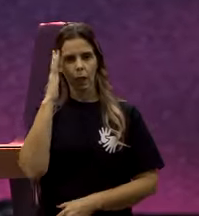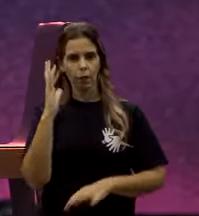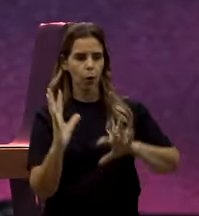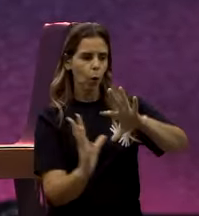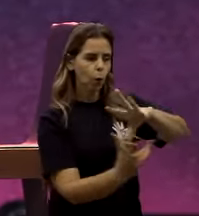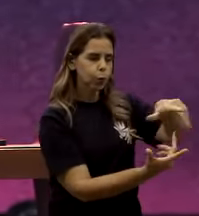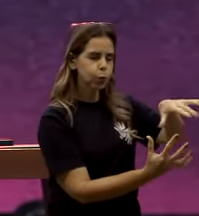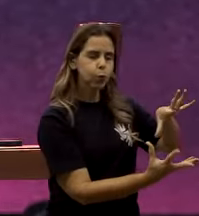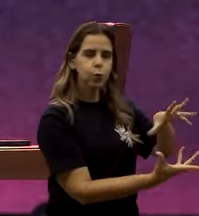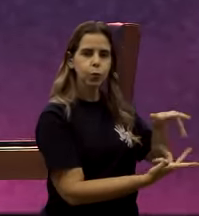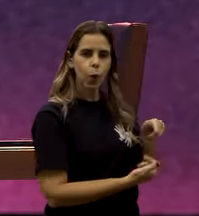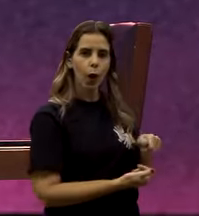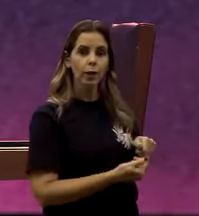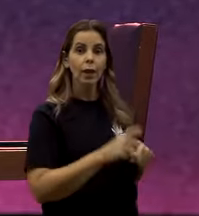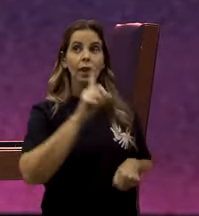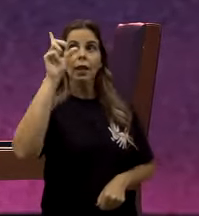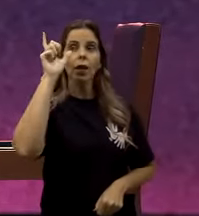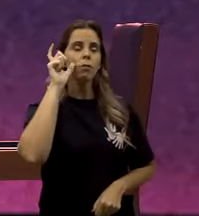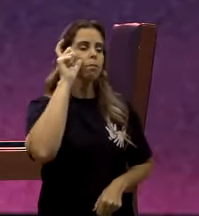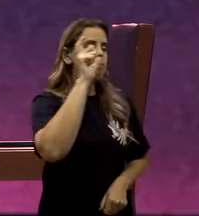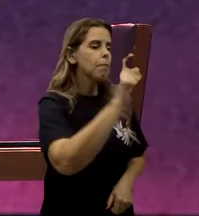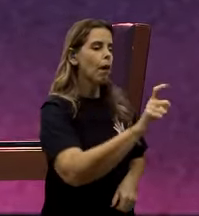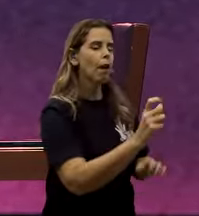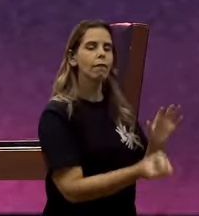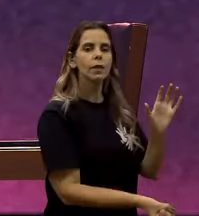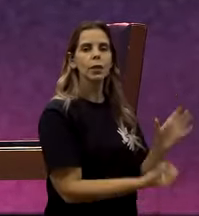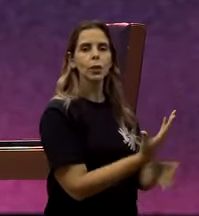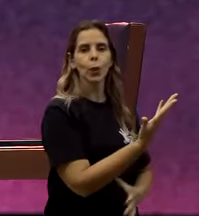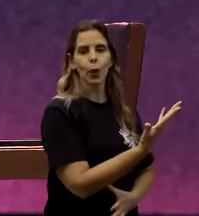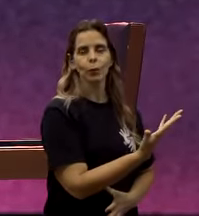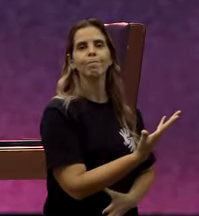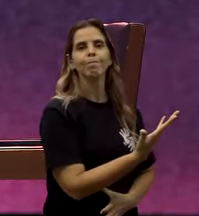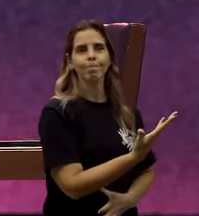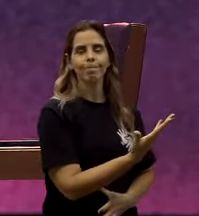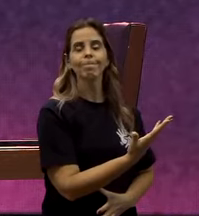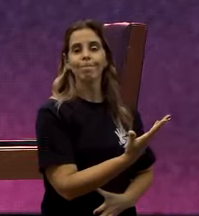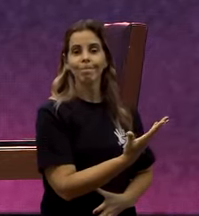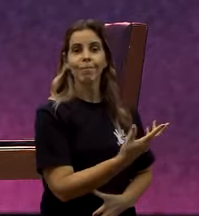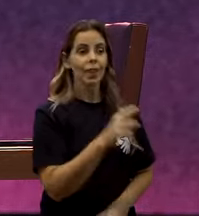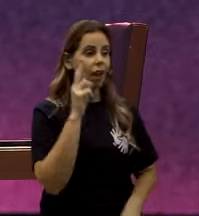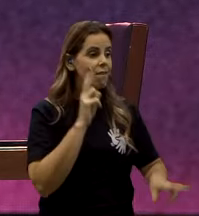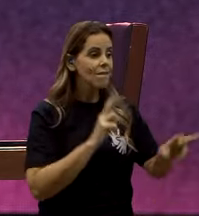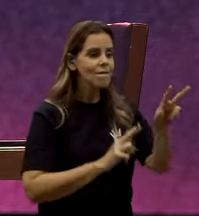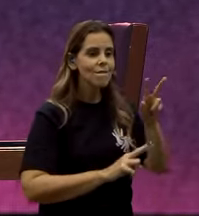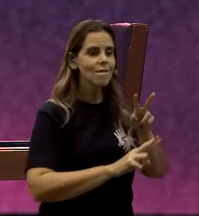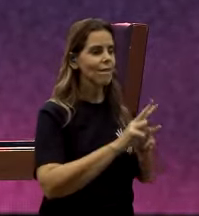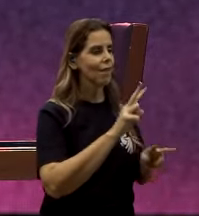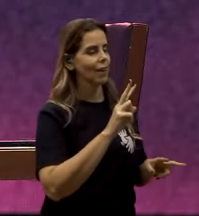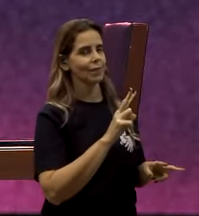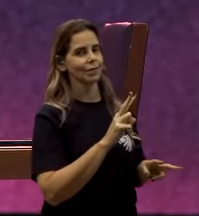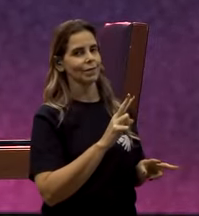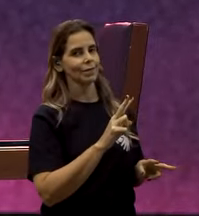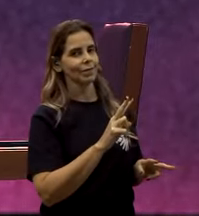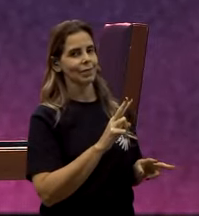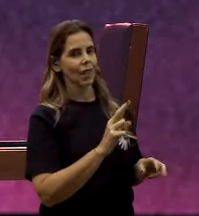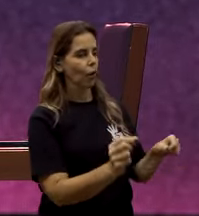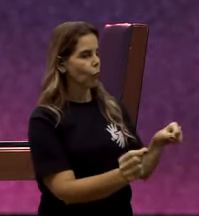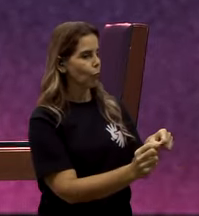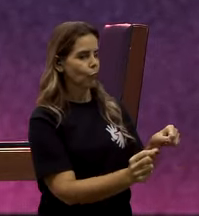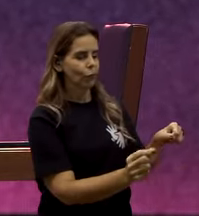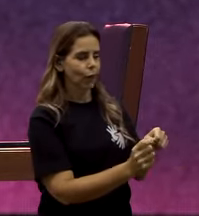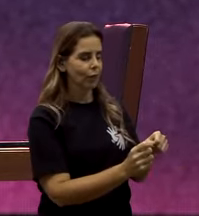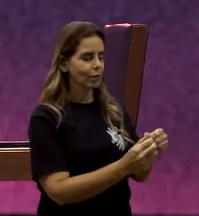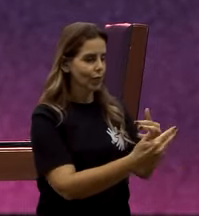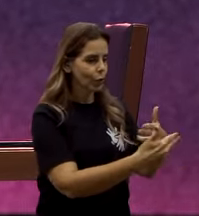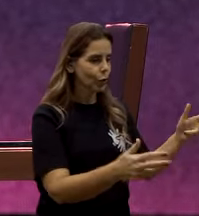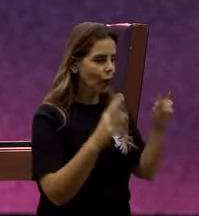foi formado pela palavra de Deus de modo que aquilo que se vê não foi feito do que é visível